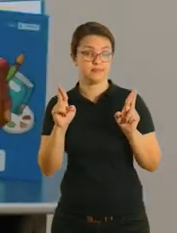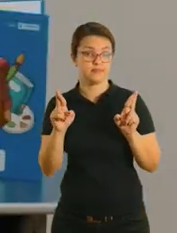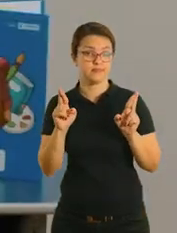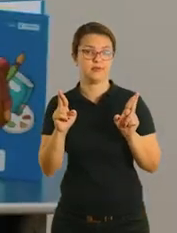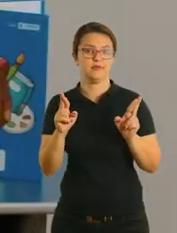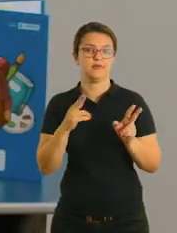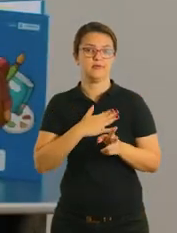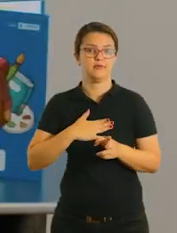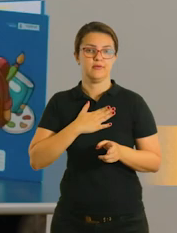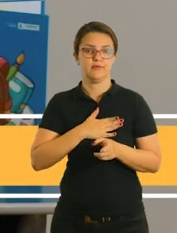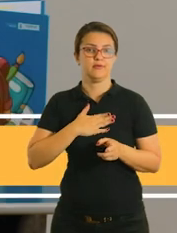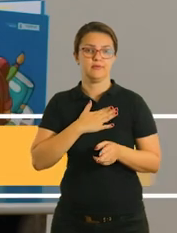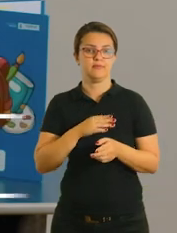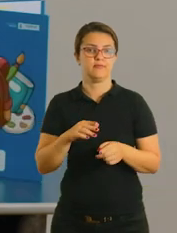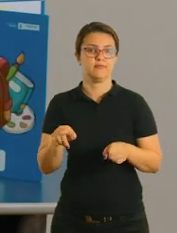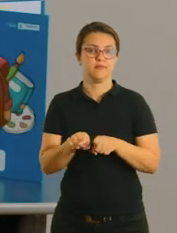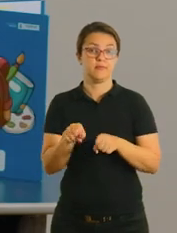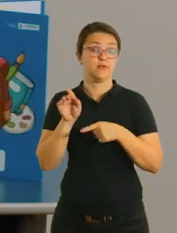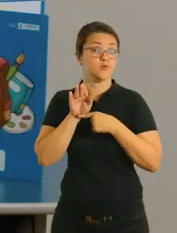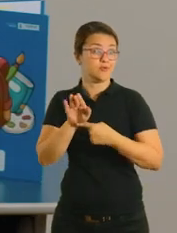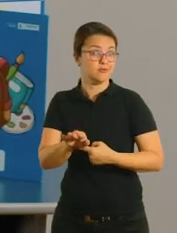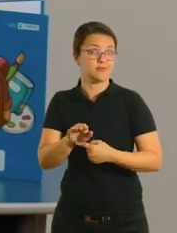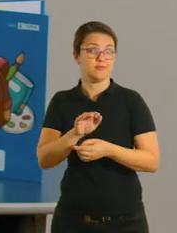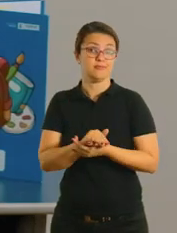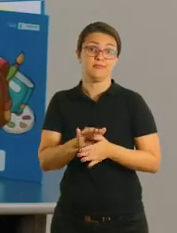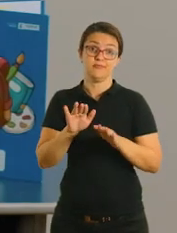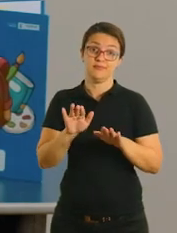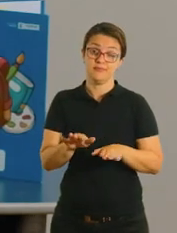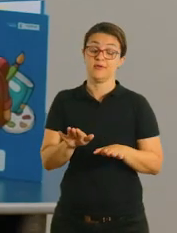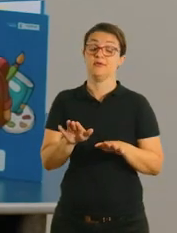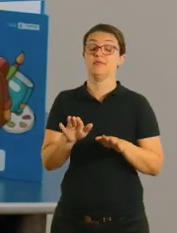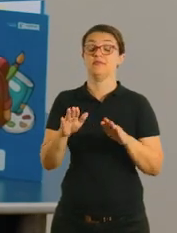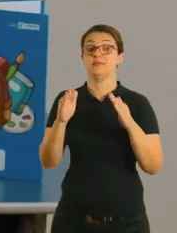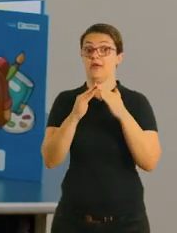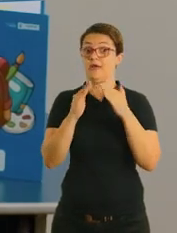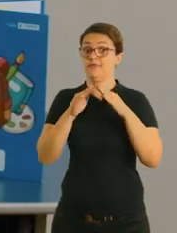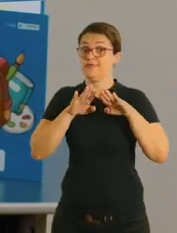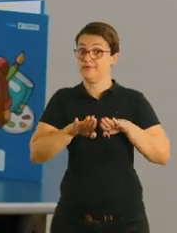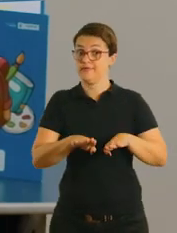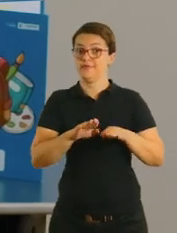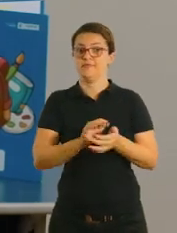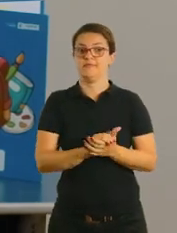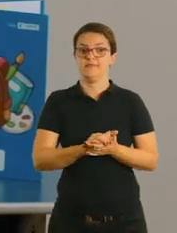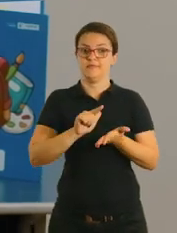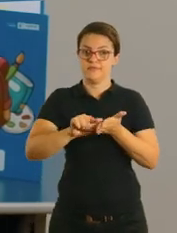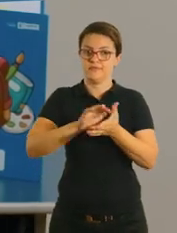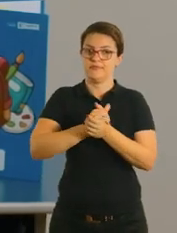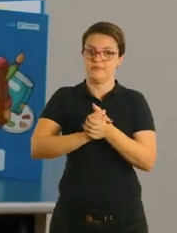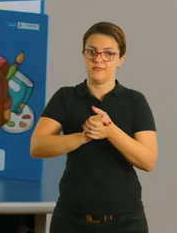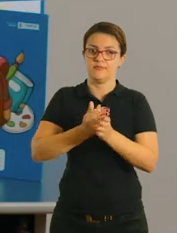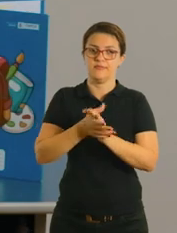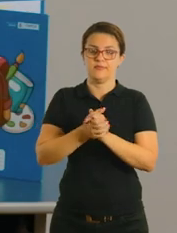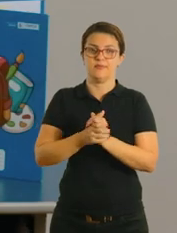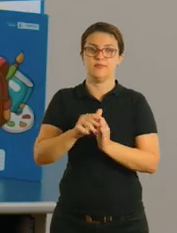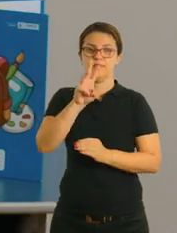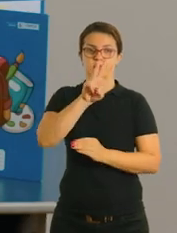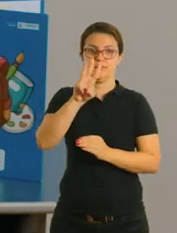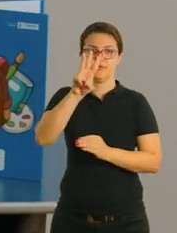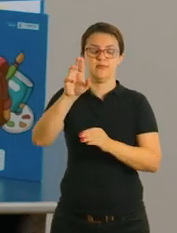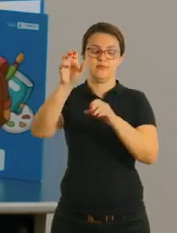que vocês tenham gostado e que eu tenha ajudado. No mais, continue em casa, continue lavando as suas mãos e